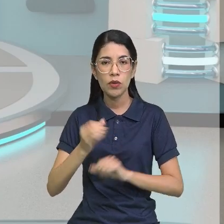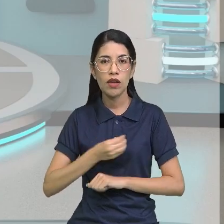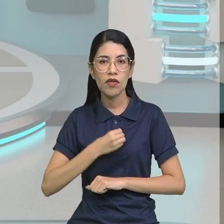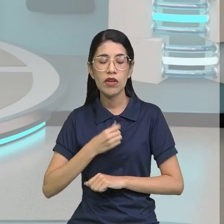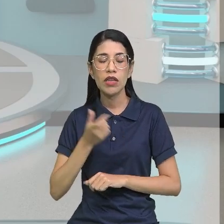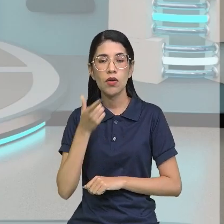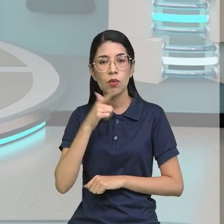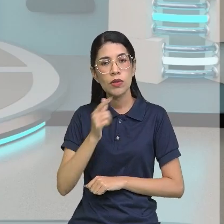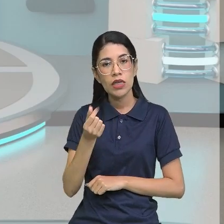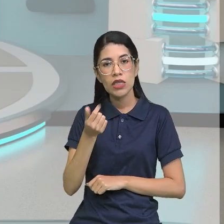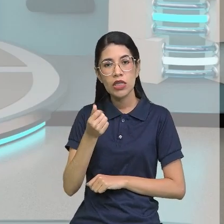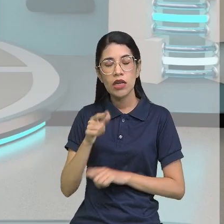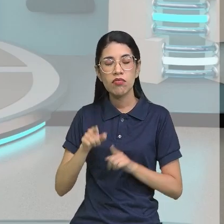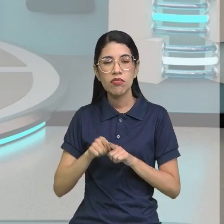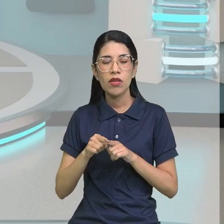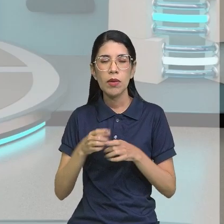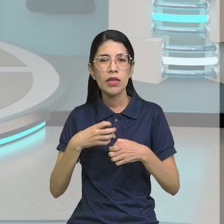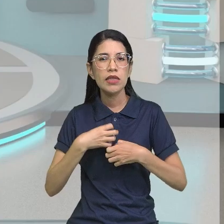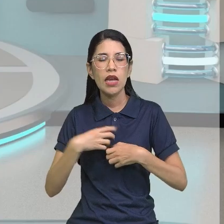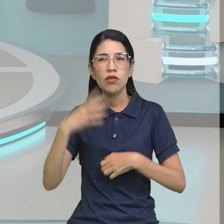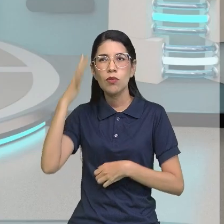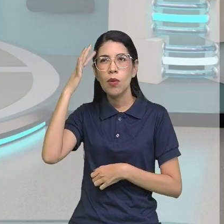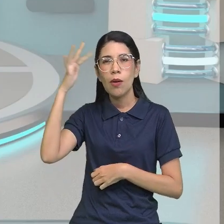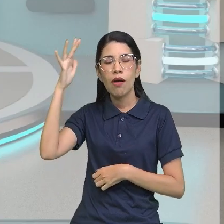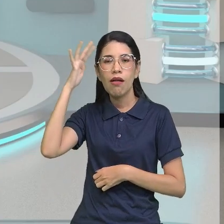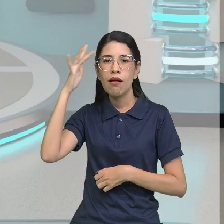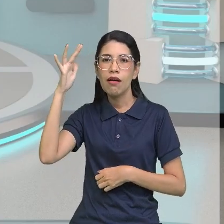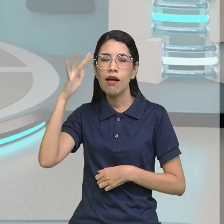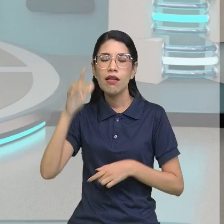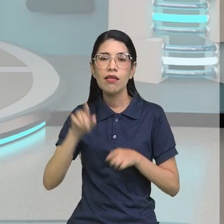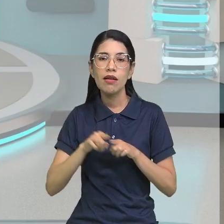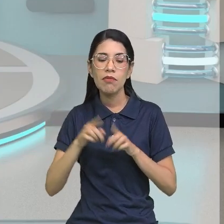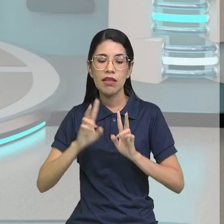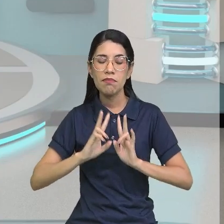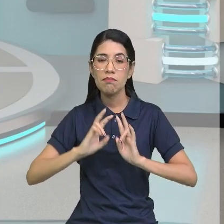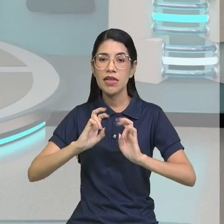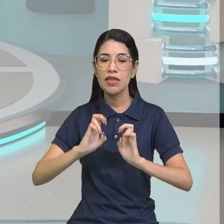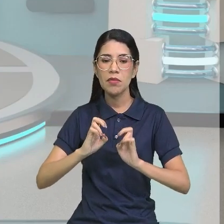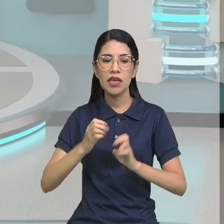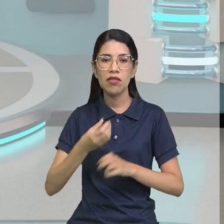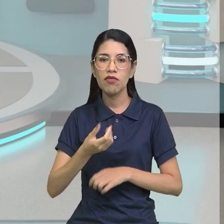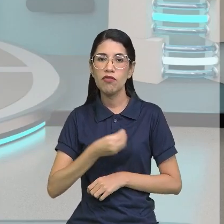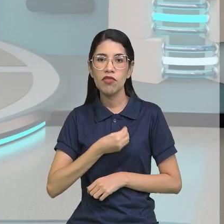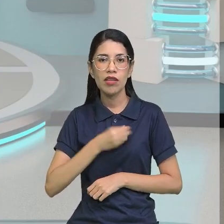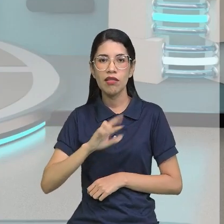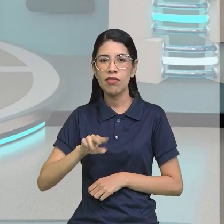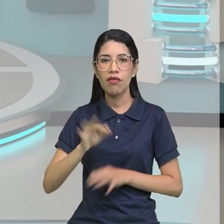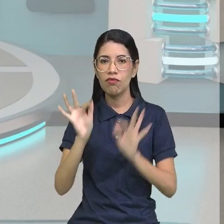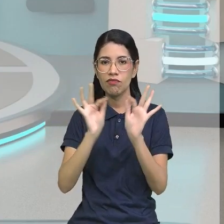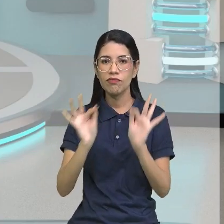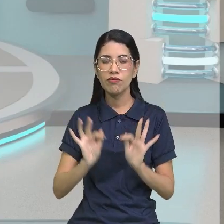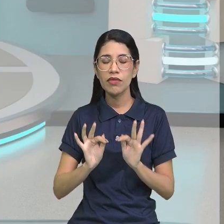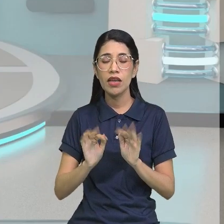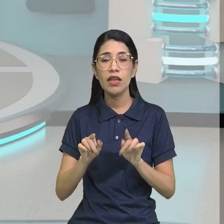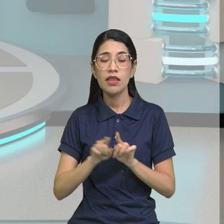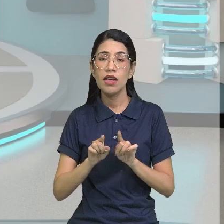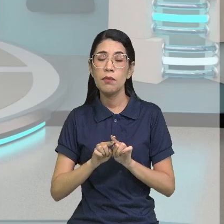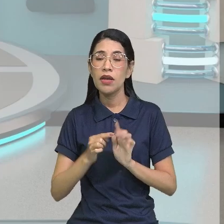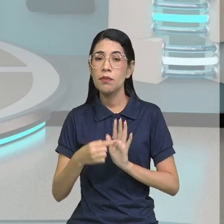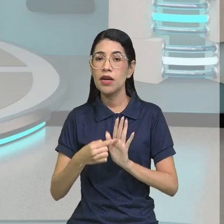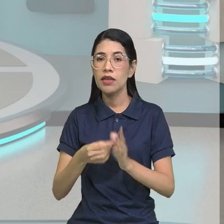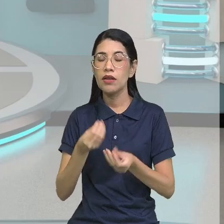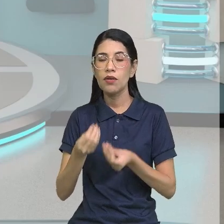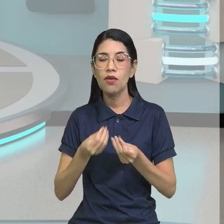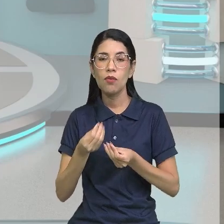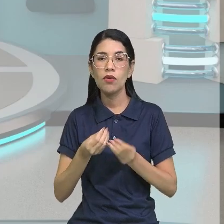dinheiro, e ali ela tem um momento de epifania dela, em que ela não está feliz. E observem como essa epifania é manifestada no